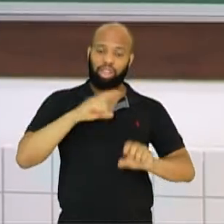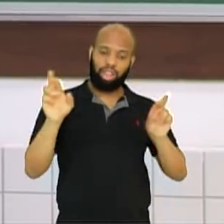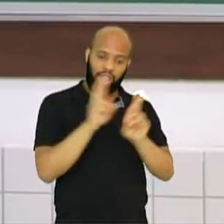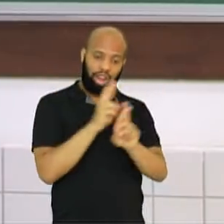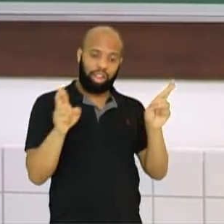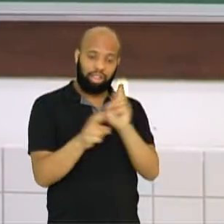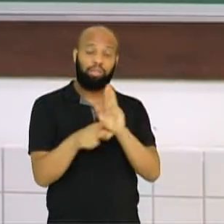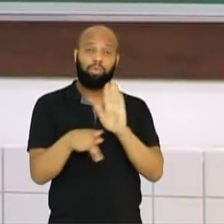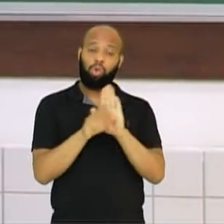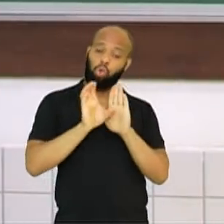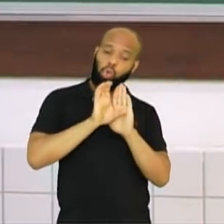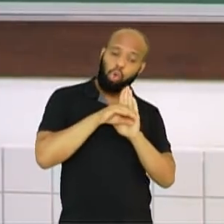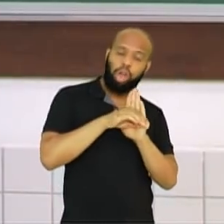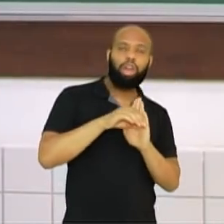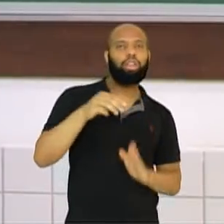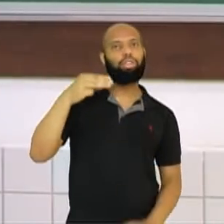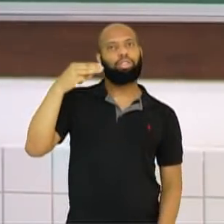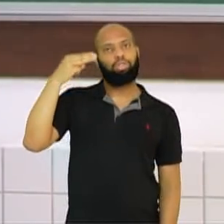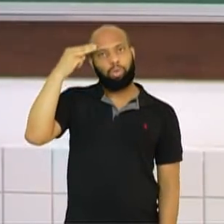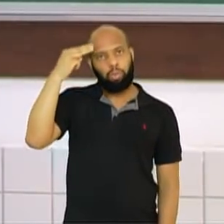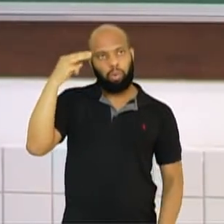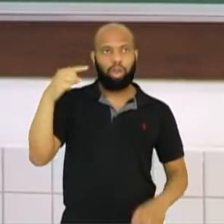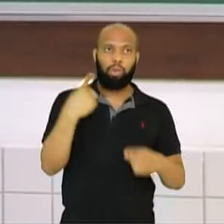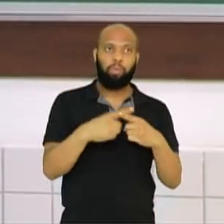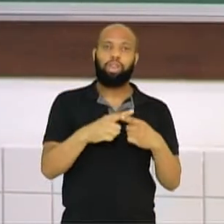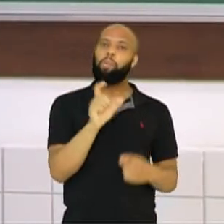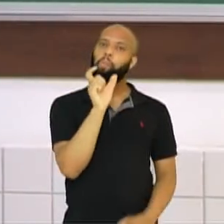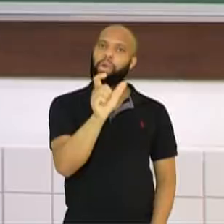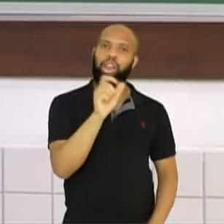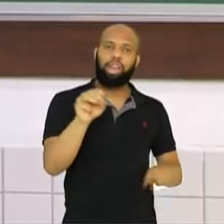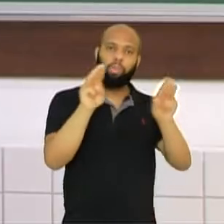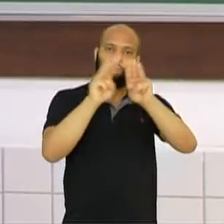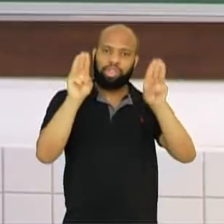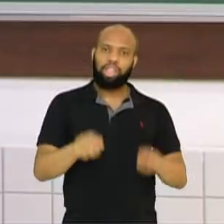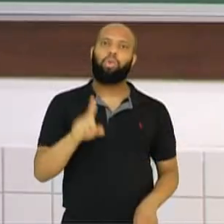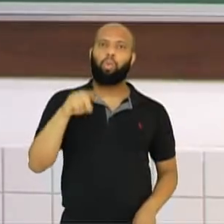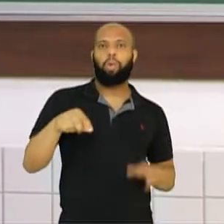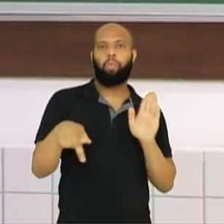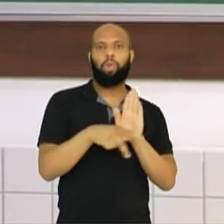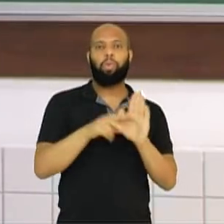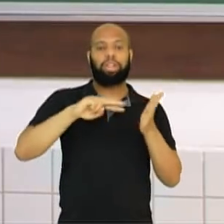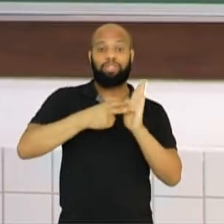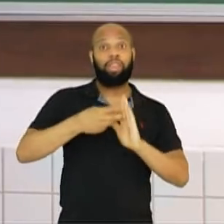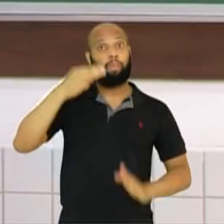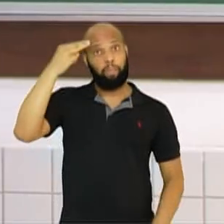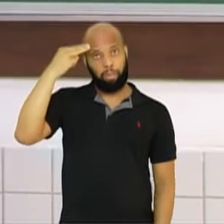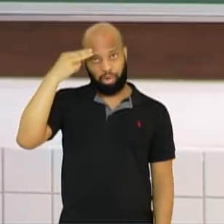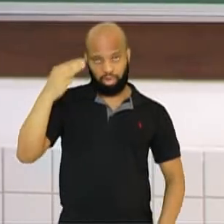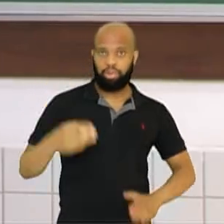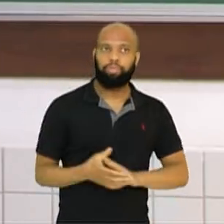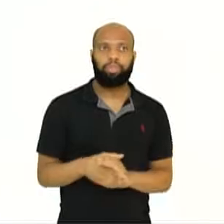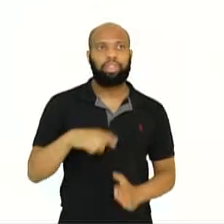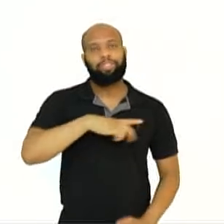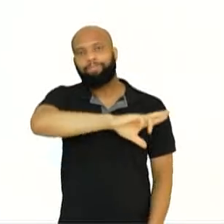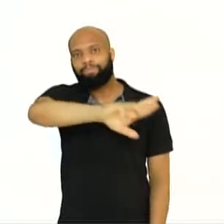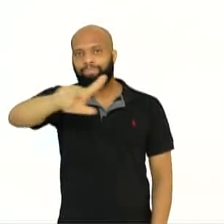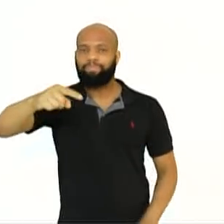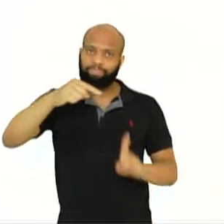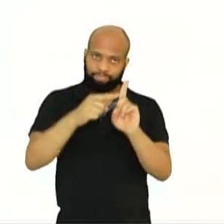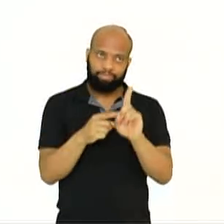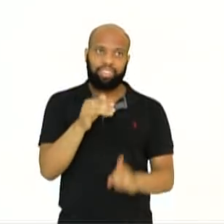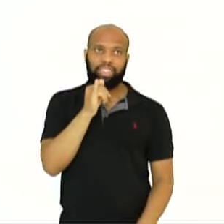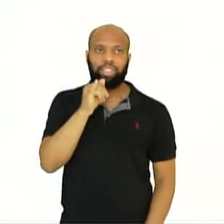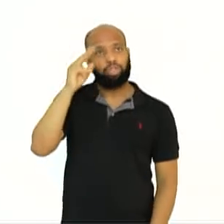conceito de memória. A própria palavra museu vem de origem de memória. Olha que bacana. Vários tipos de museus podemos